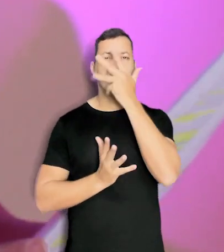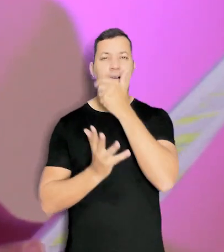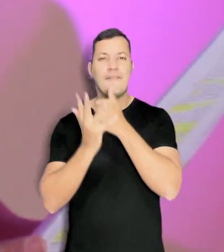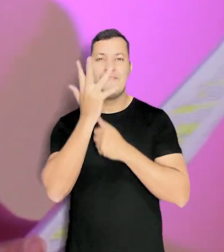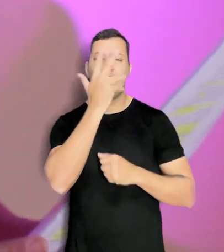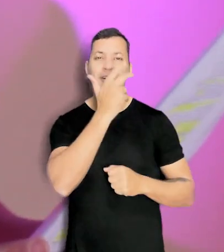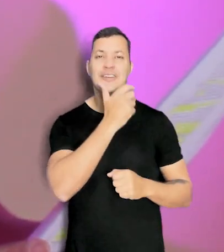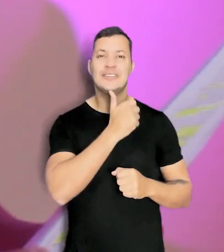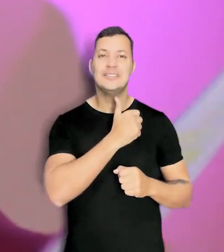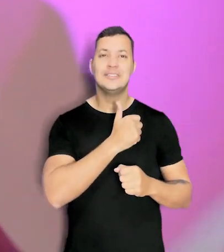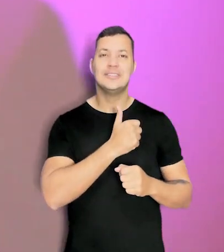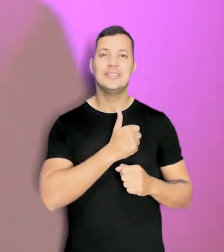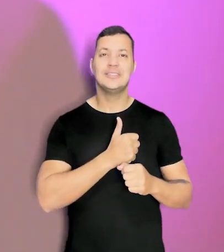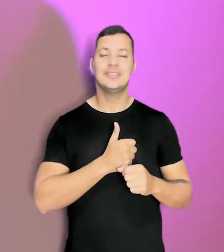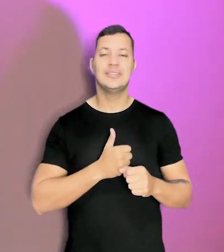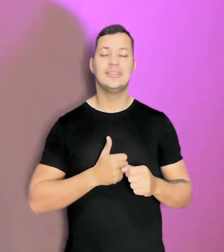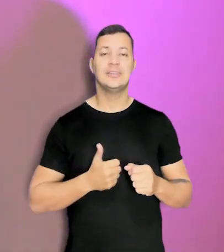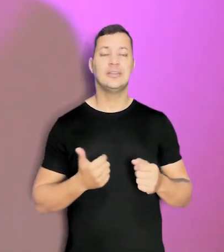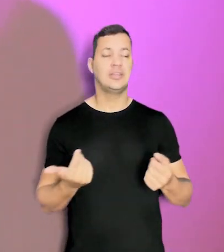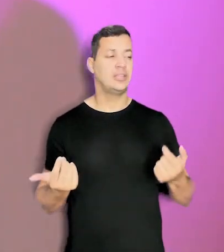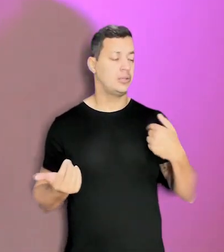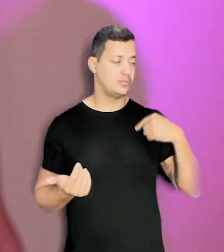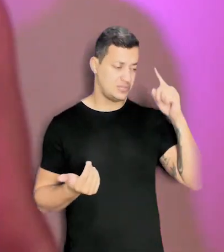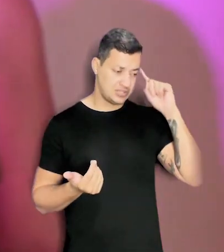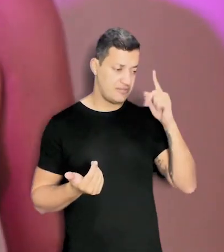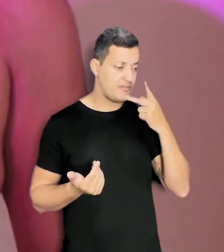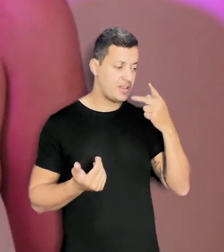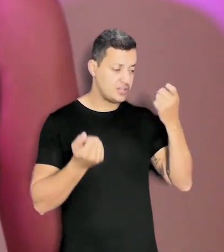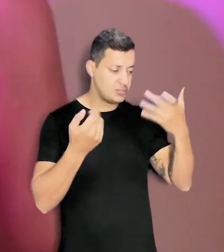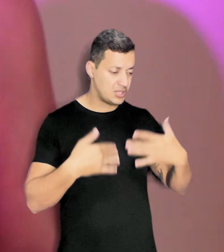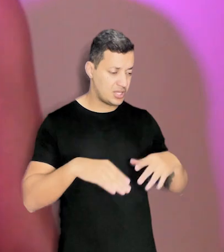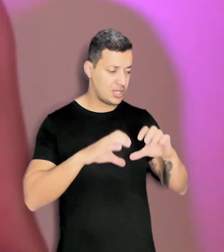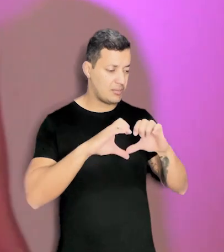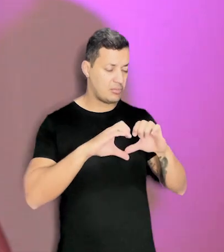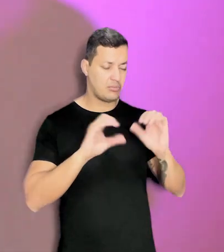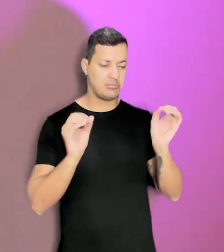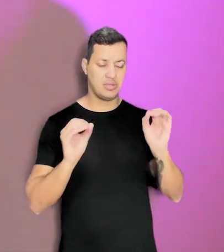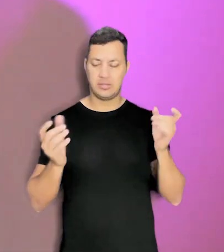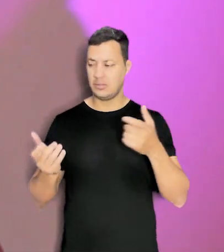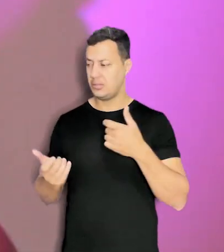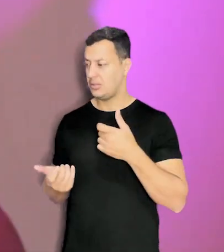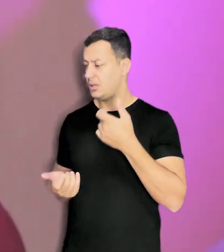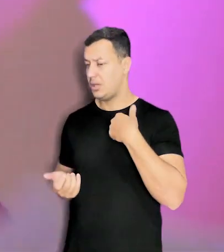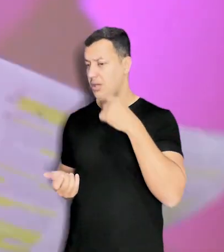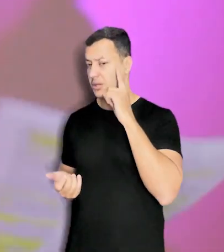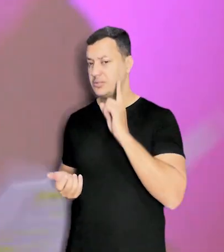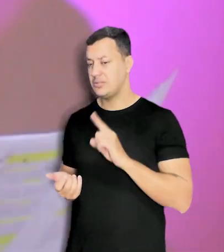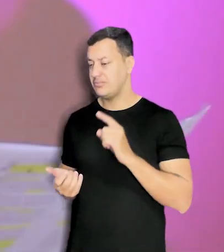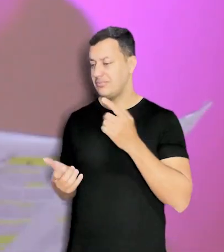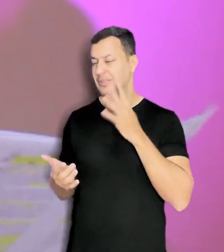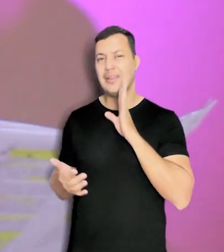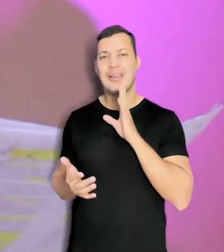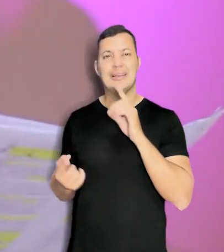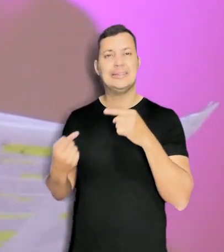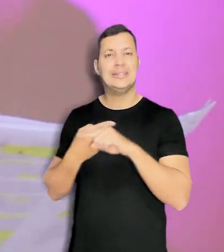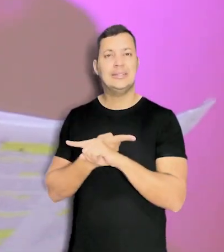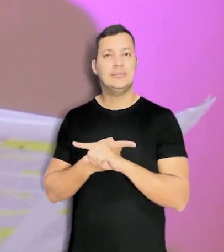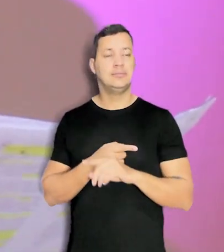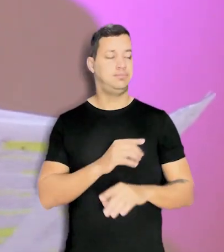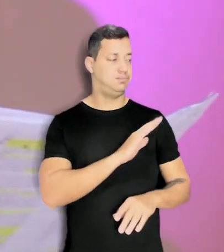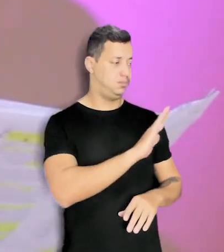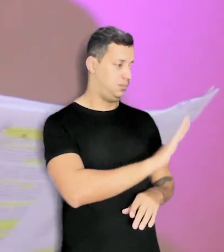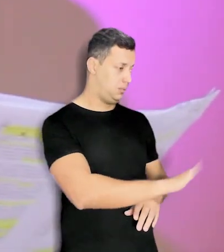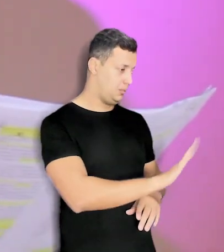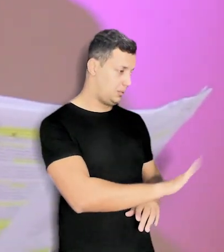formosa. Eu não sei falar de amor, não. Não sei, isso aqui não tá legal. Calma, pai,